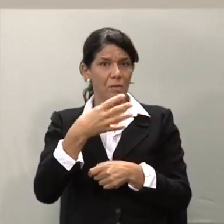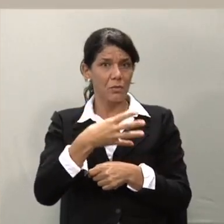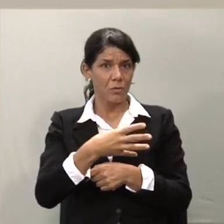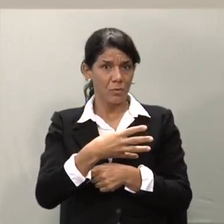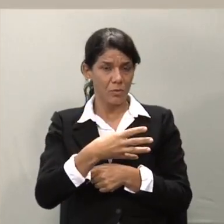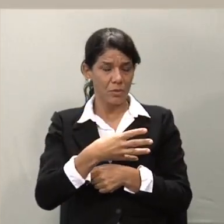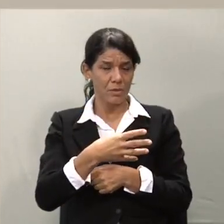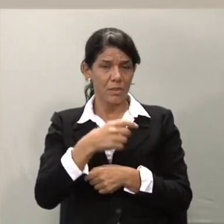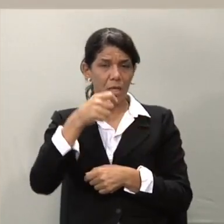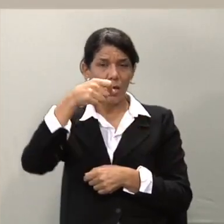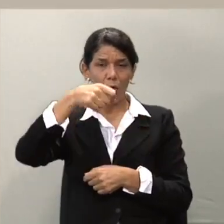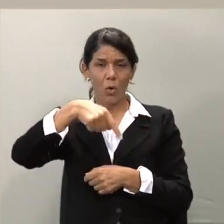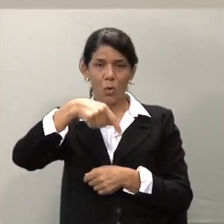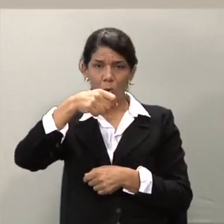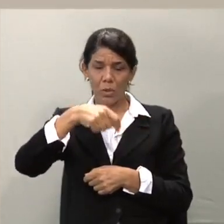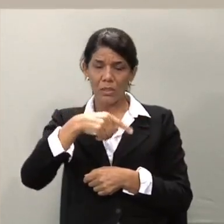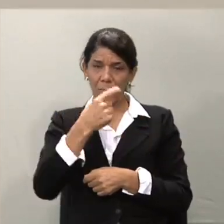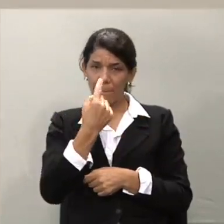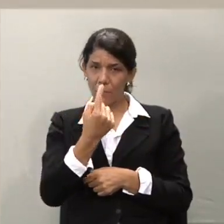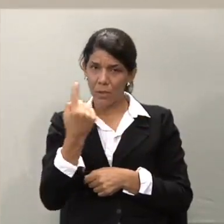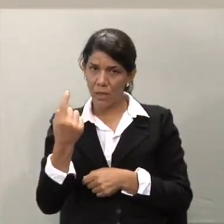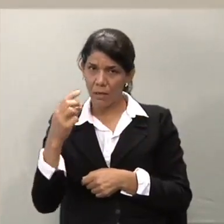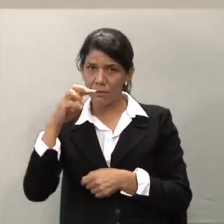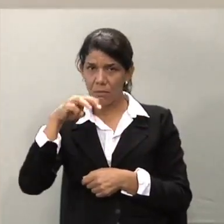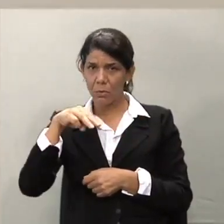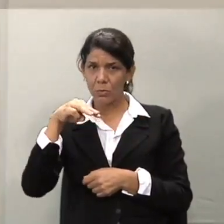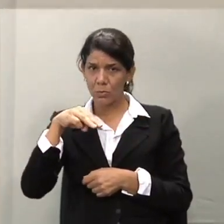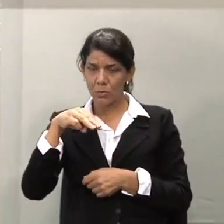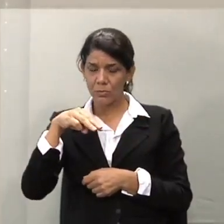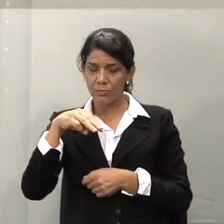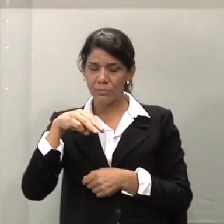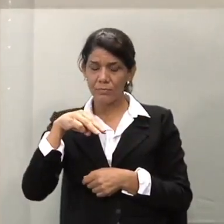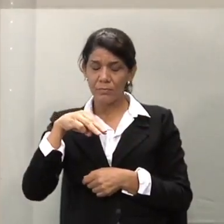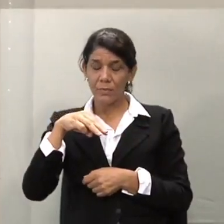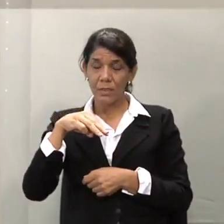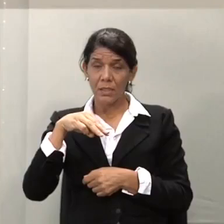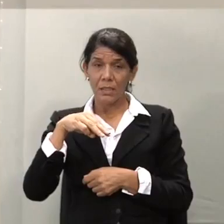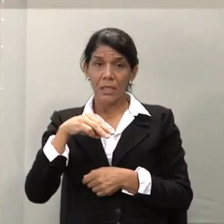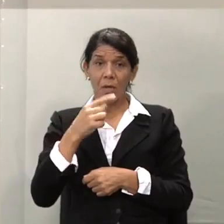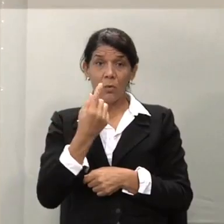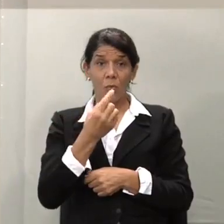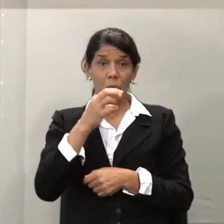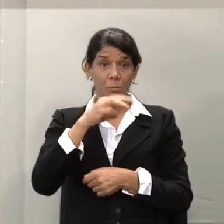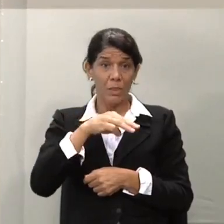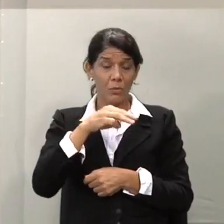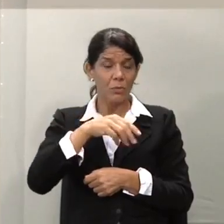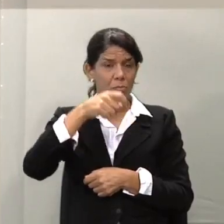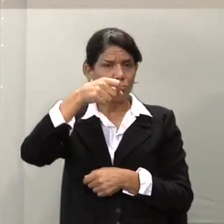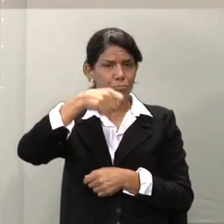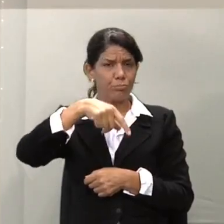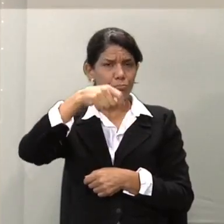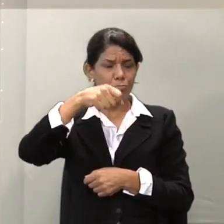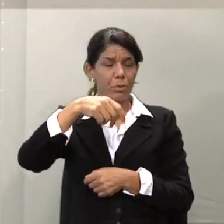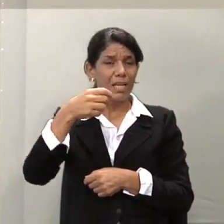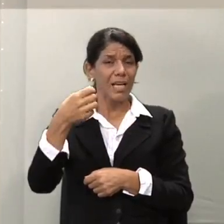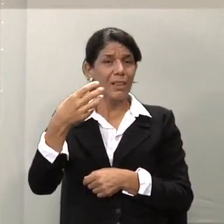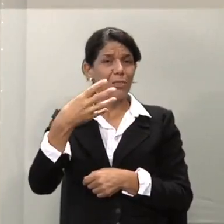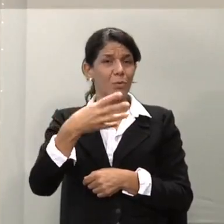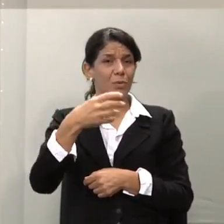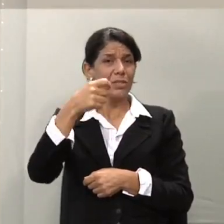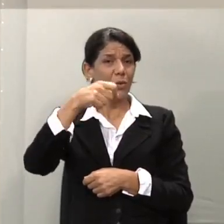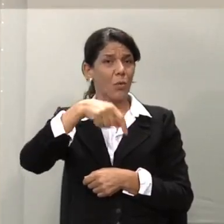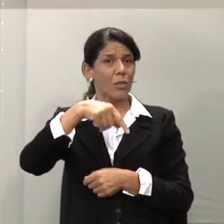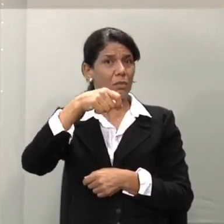14 gotas por minuto. Então, num tempo de 1 minuto, 14 gotas